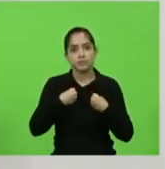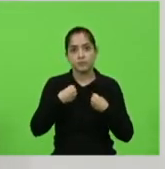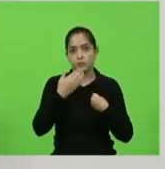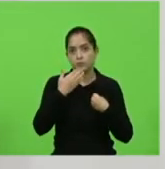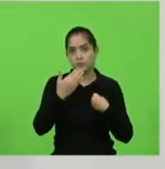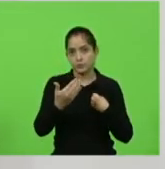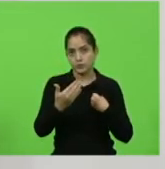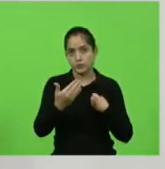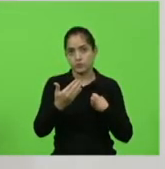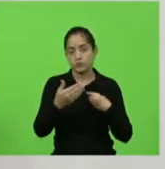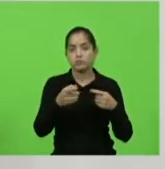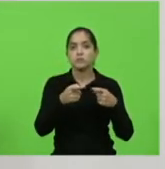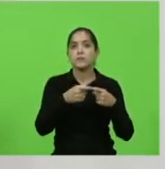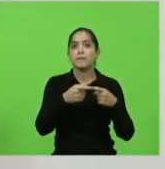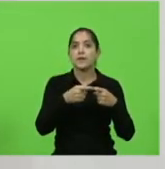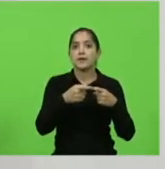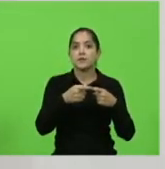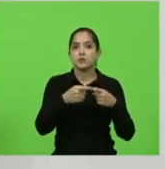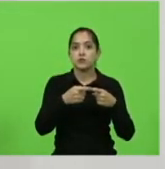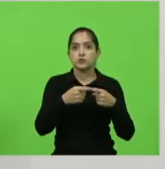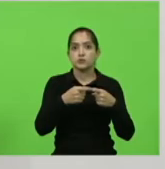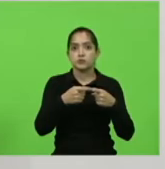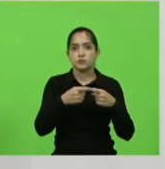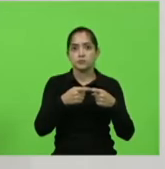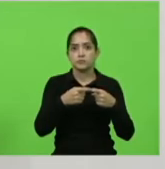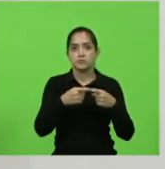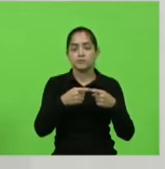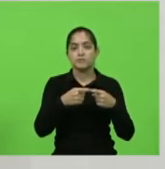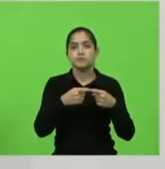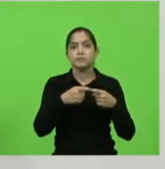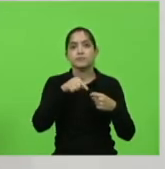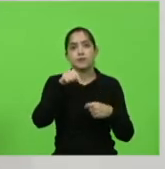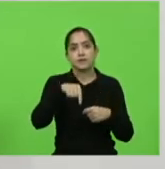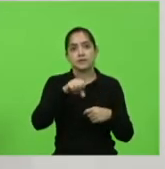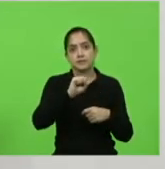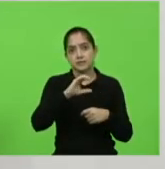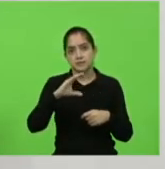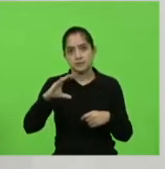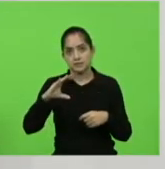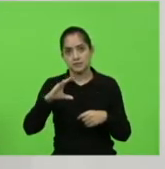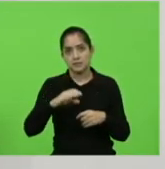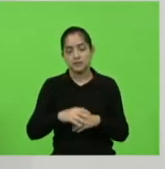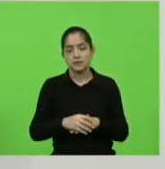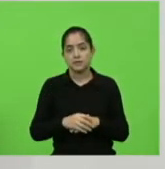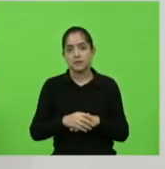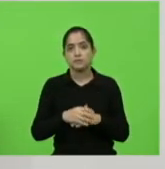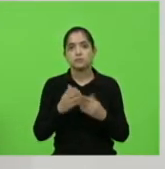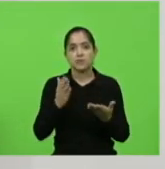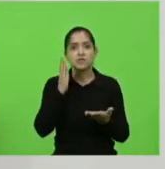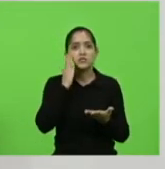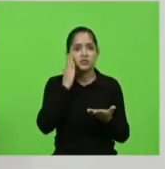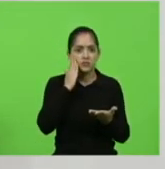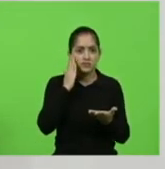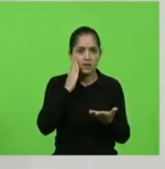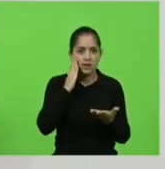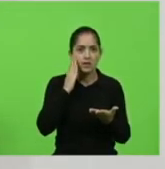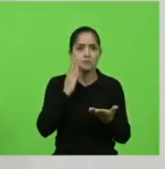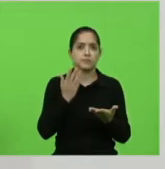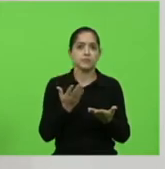dos médicos legistas do estado de Santa Catarina. Nós sabemos de muitas regiões